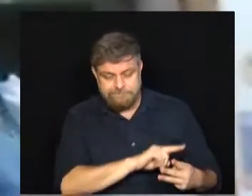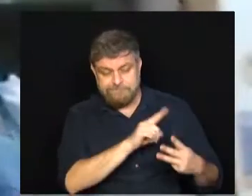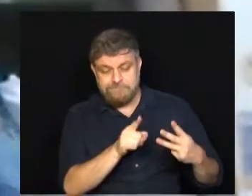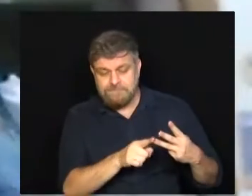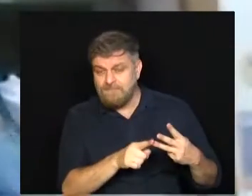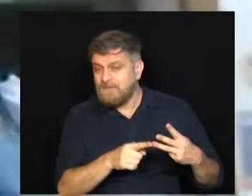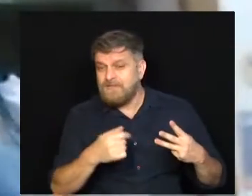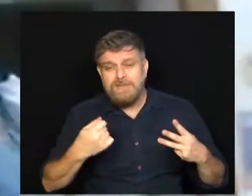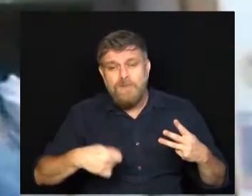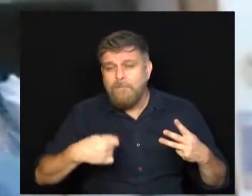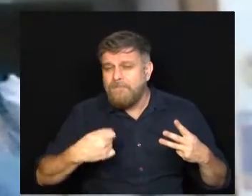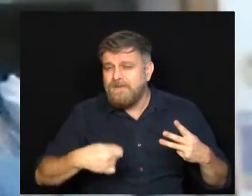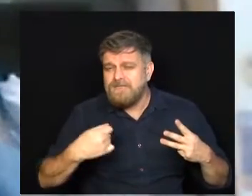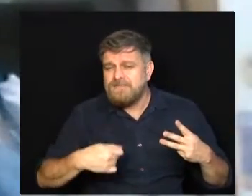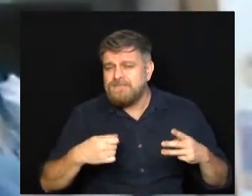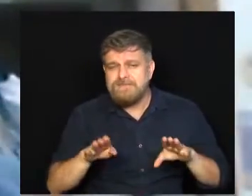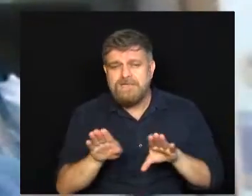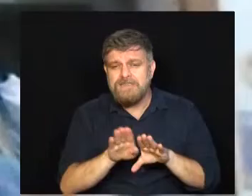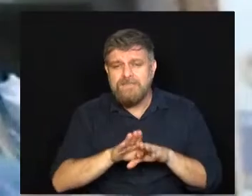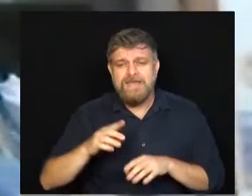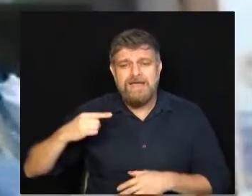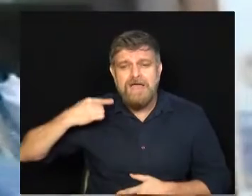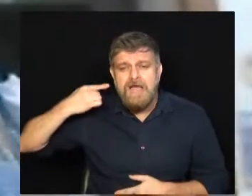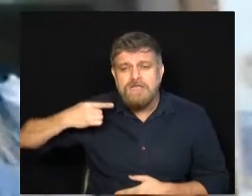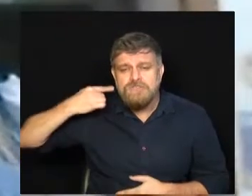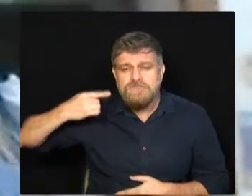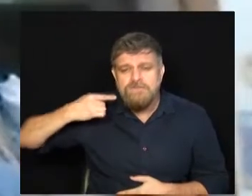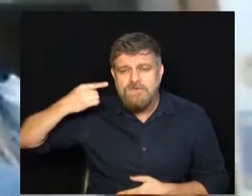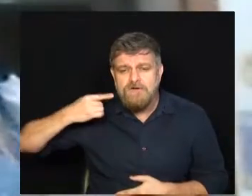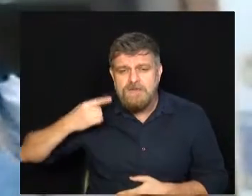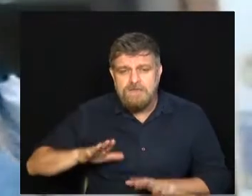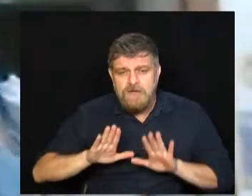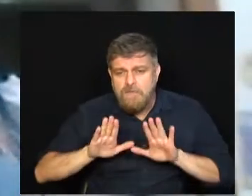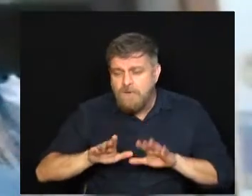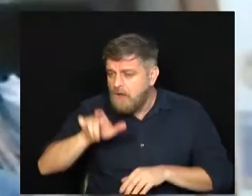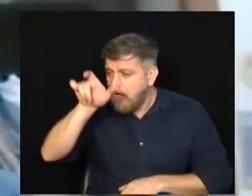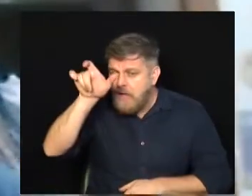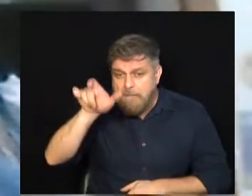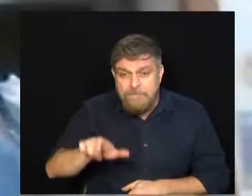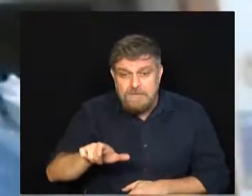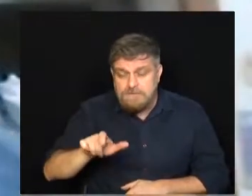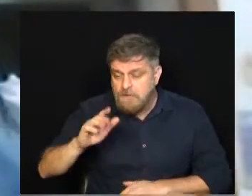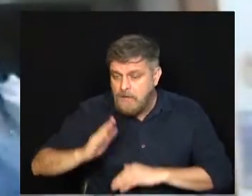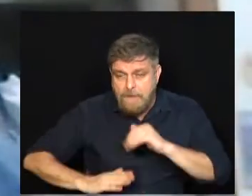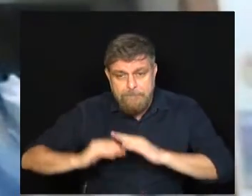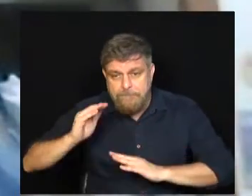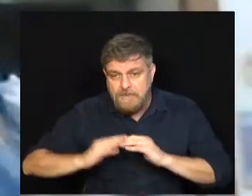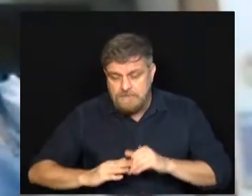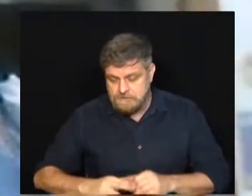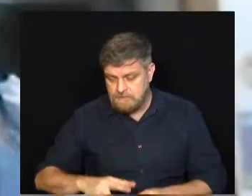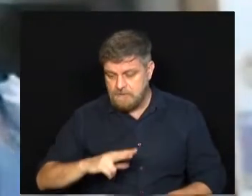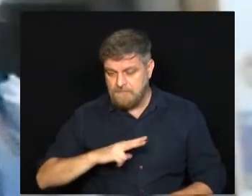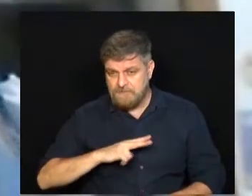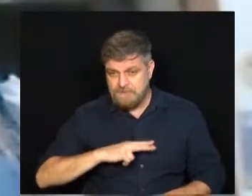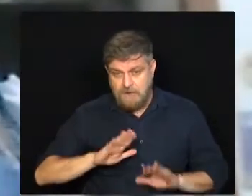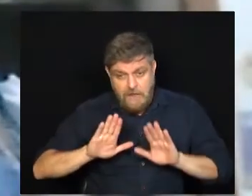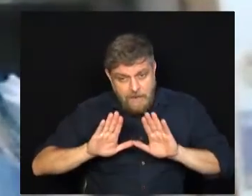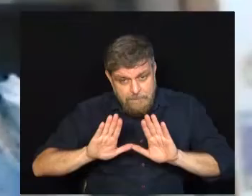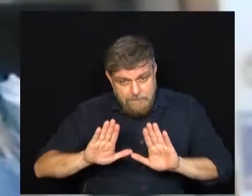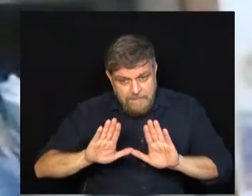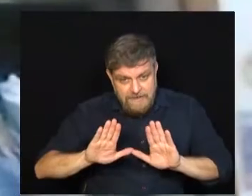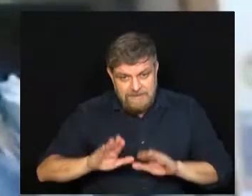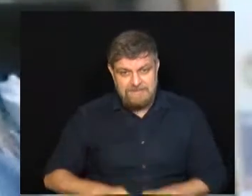necessita de advogado, ou seja, é simplesmente um ato administrativo, porém, e aí a colocação que ela